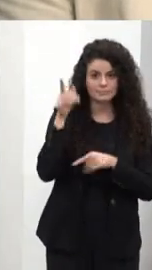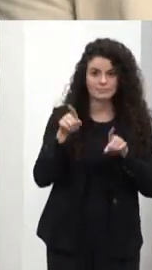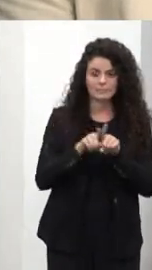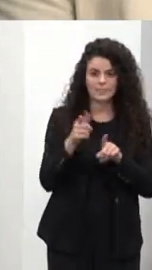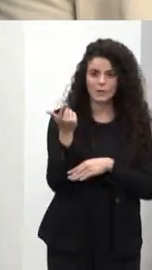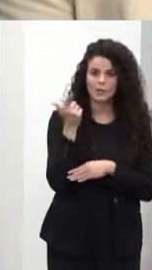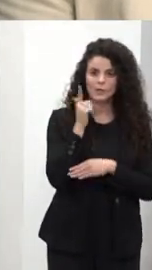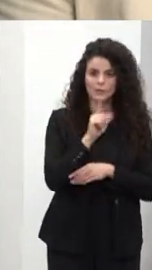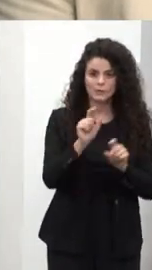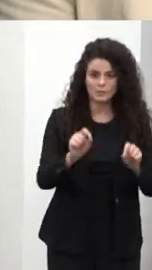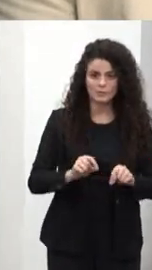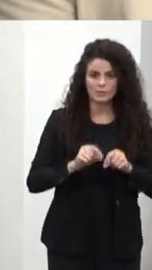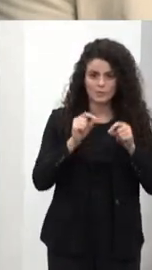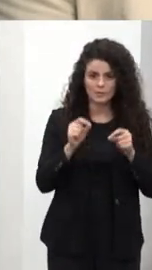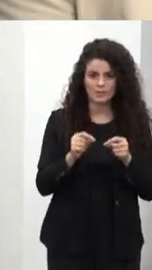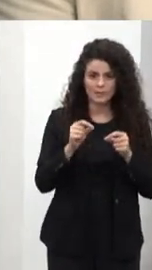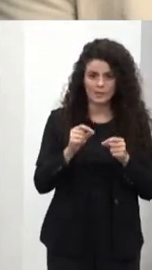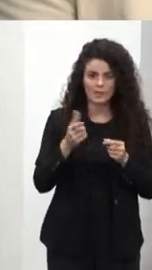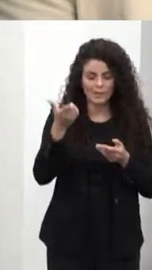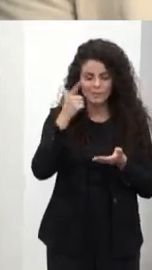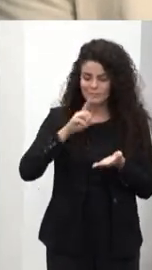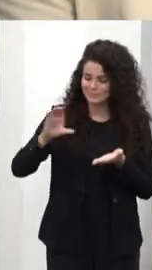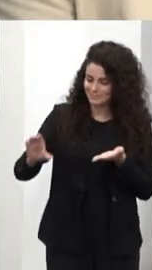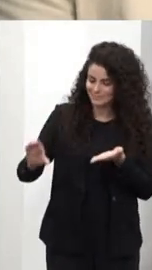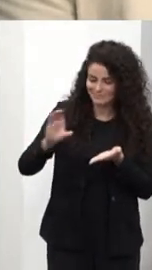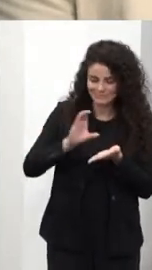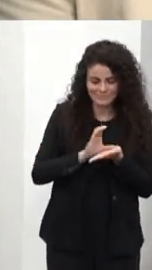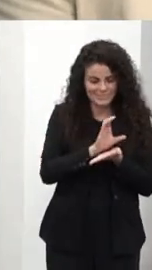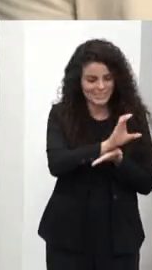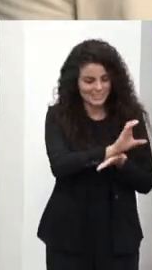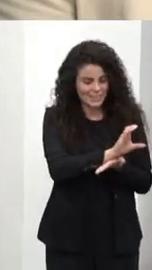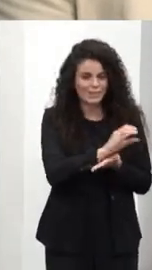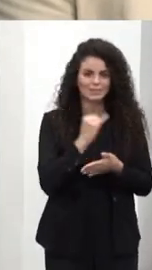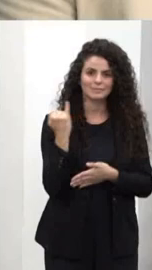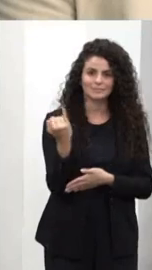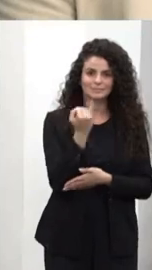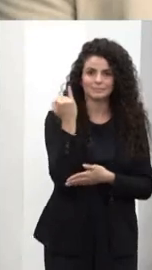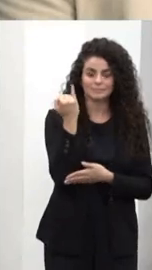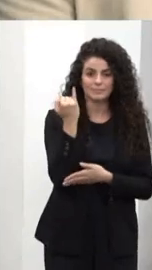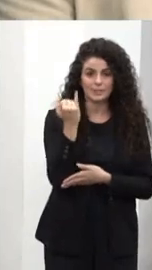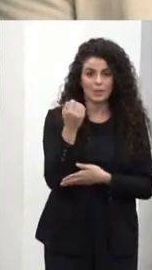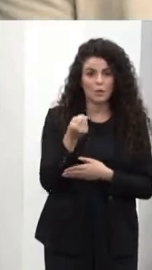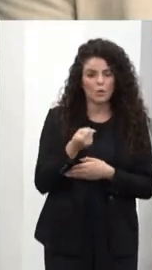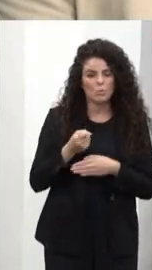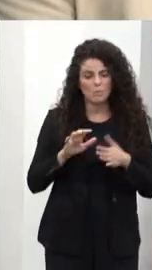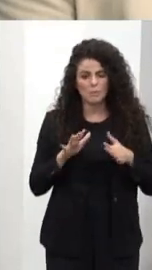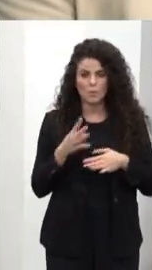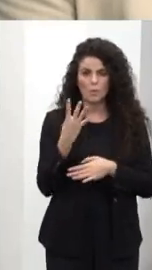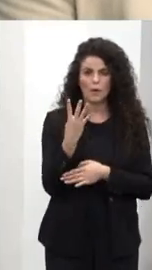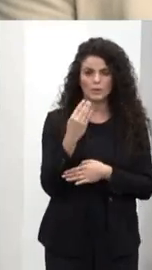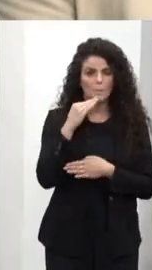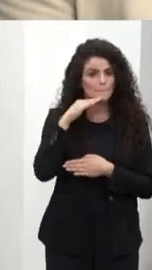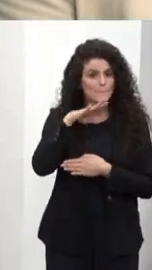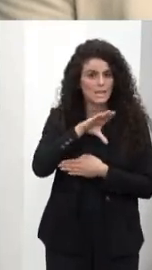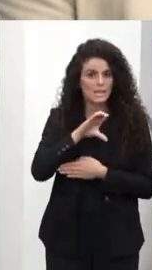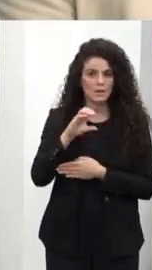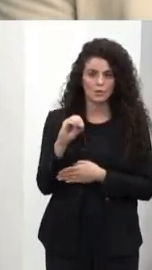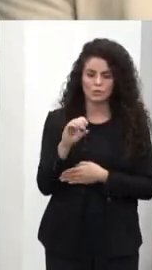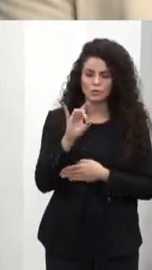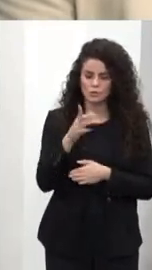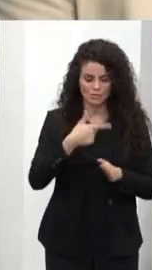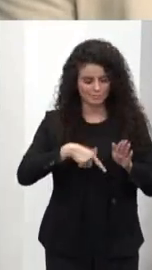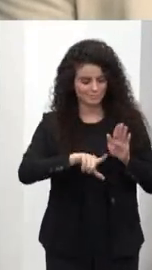aplicação desse recurso que é extremamente importante são quase quatro bilhões né só desta lei